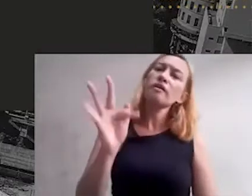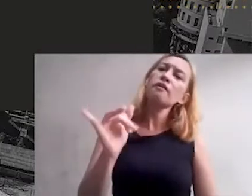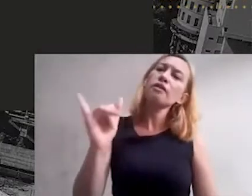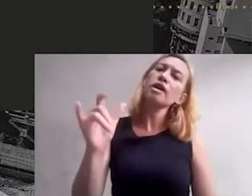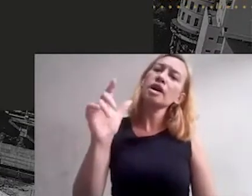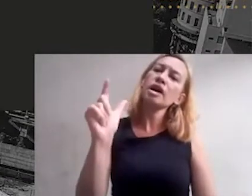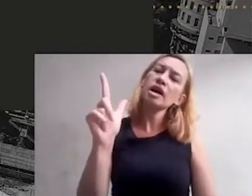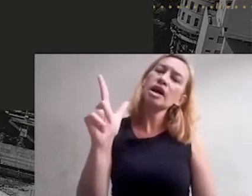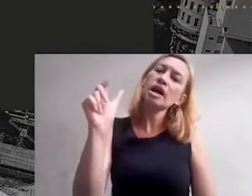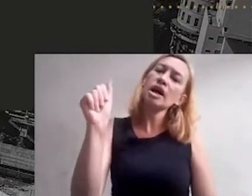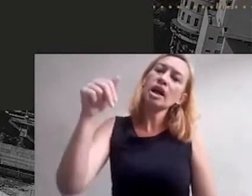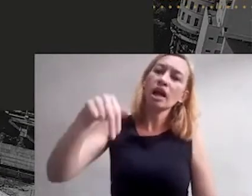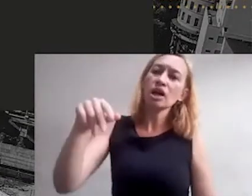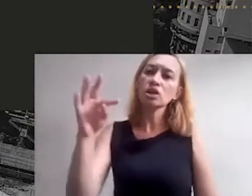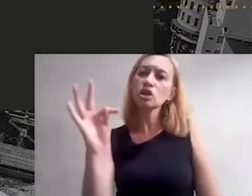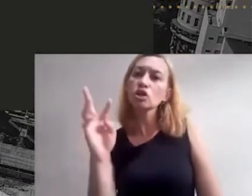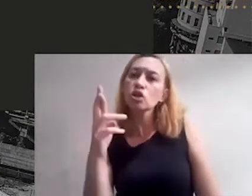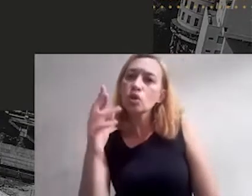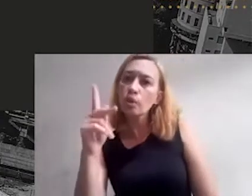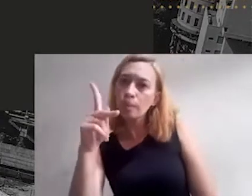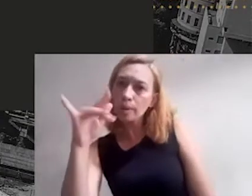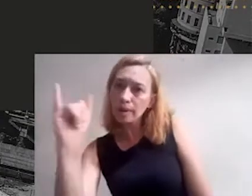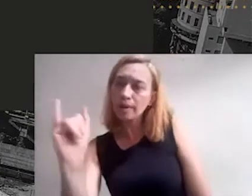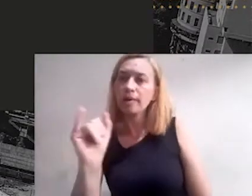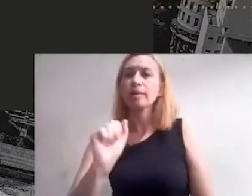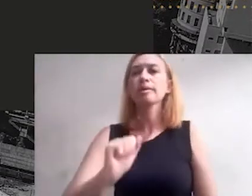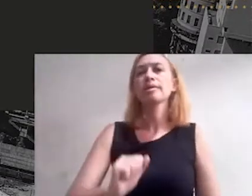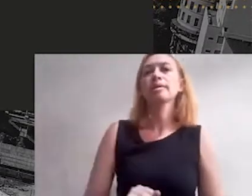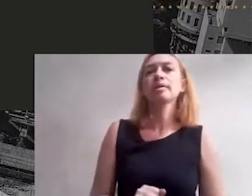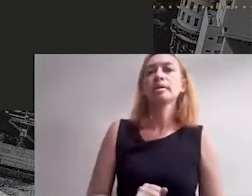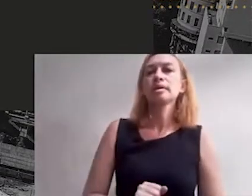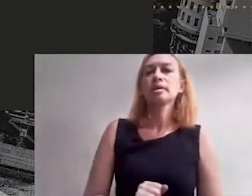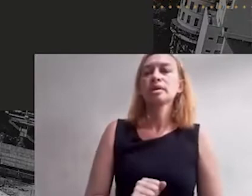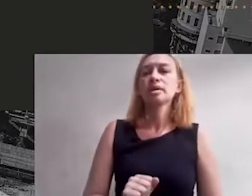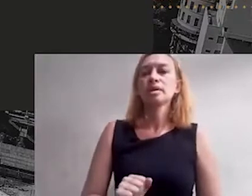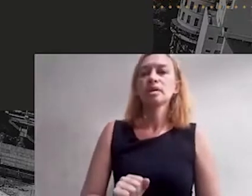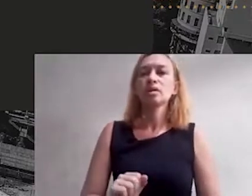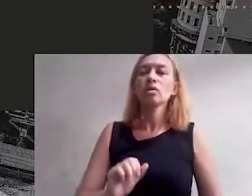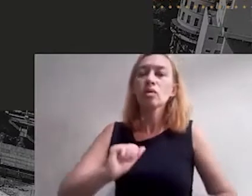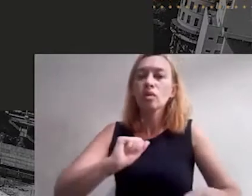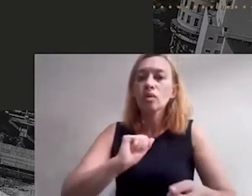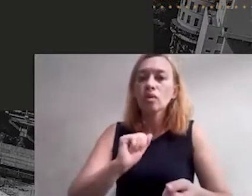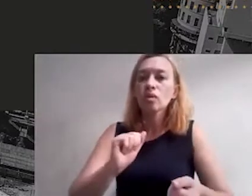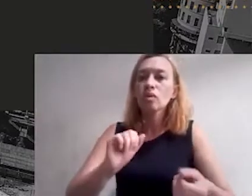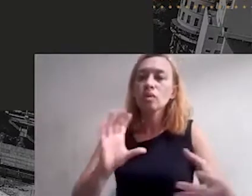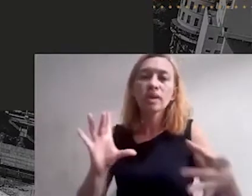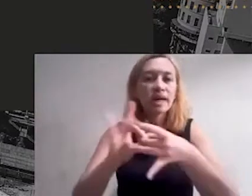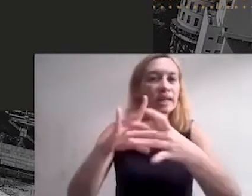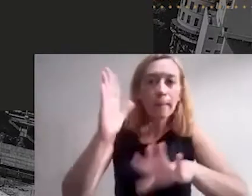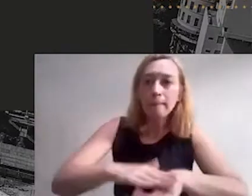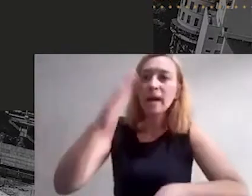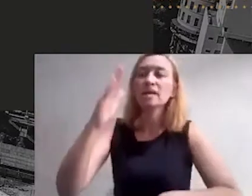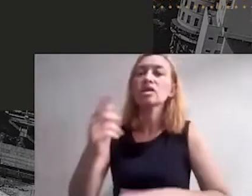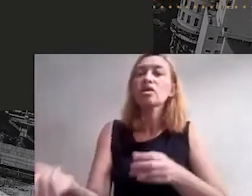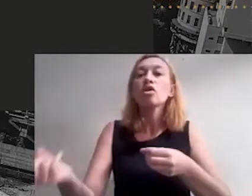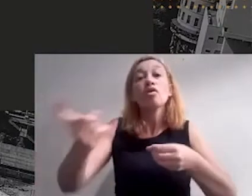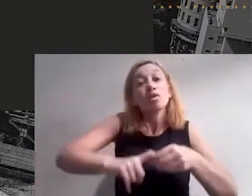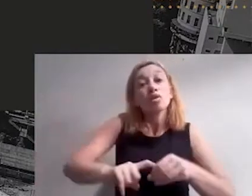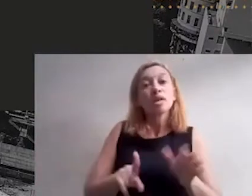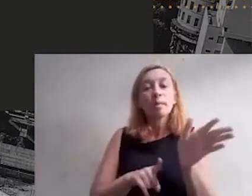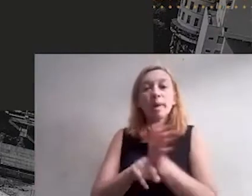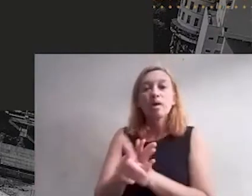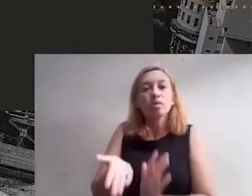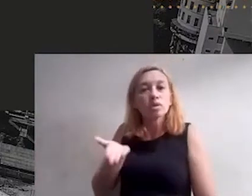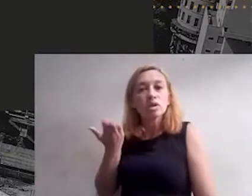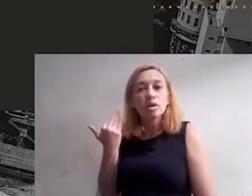a sociedade. Nós temos que engajar mais nisso. Isso, voltando a uma pergunta anterior, é o que nós podemos fazer. Eu acho